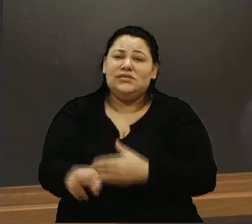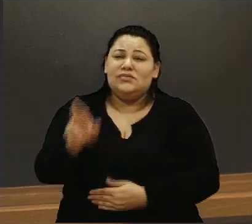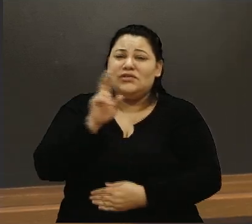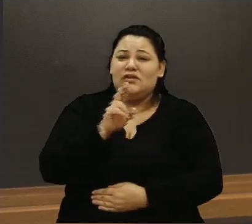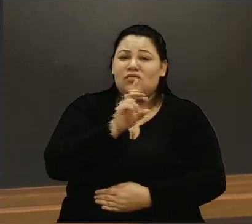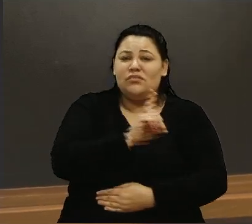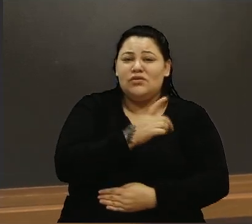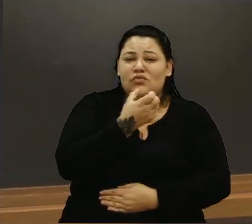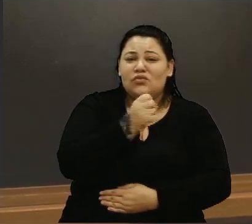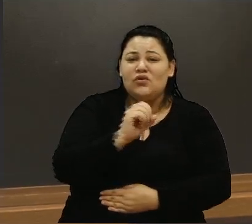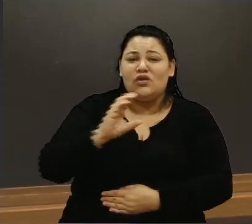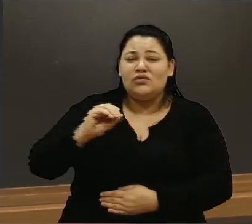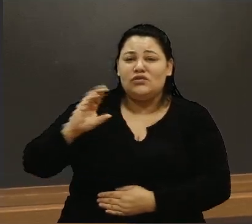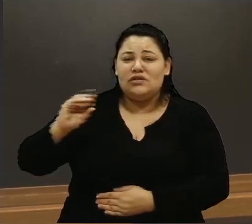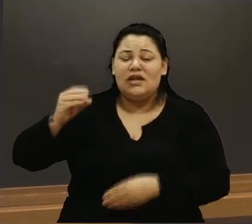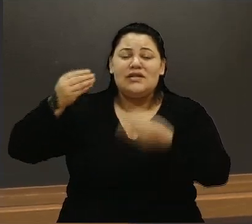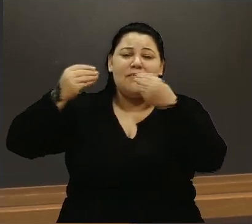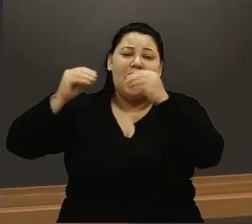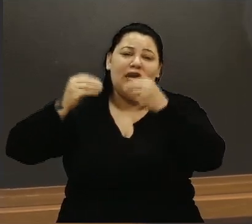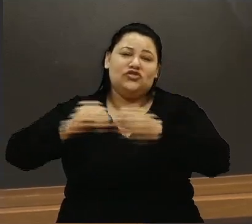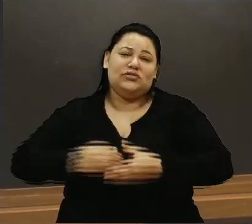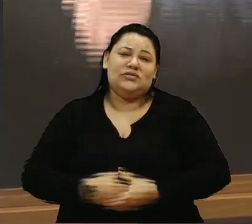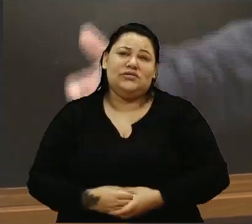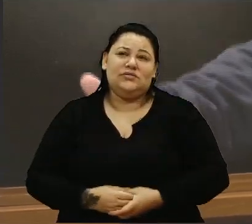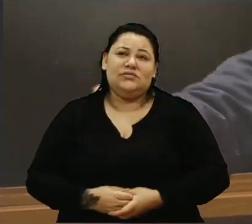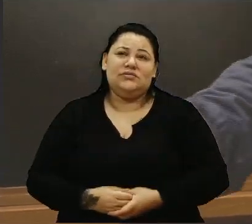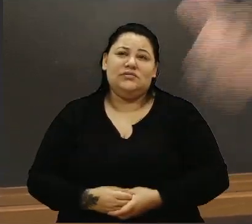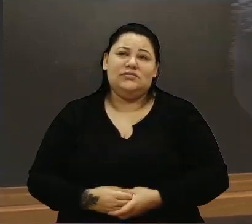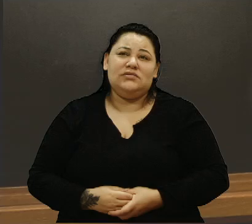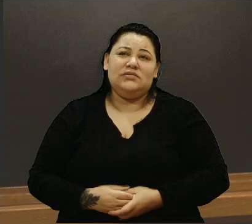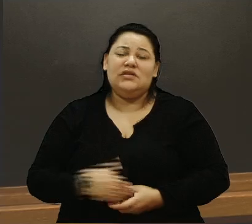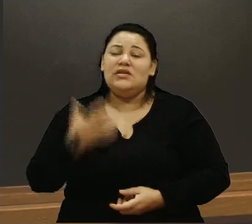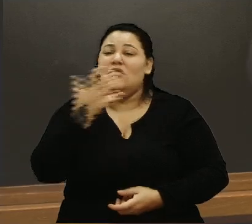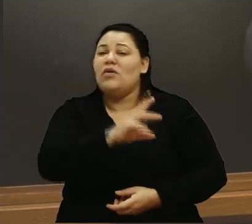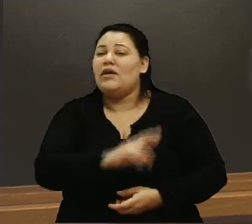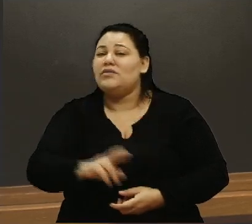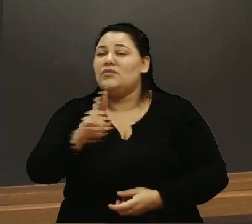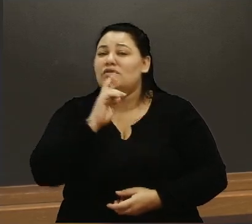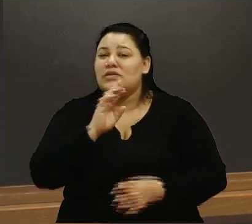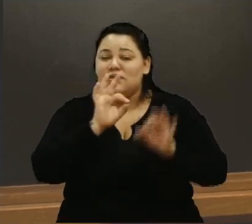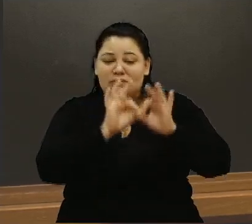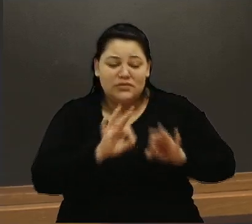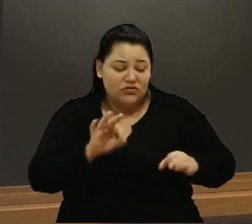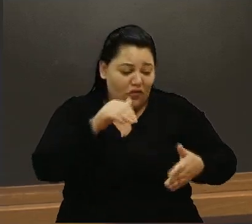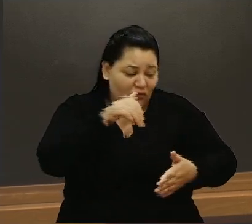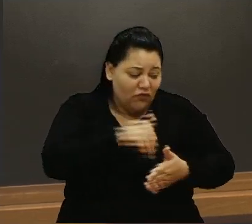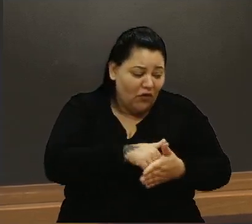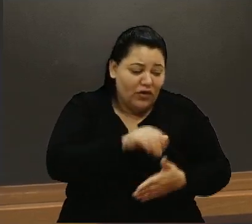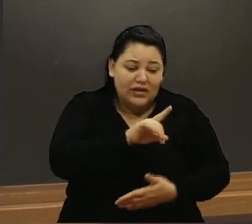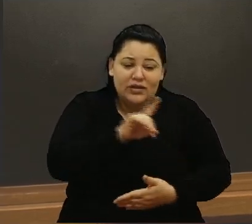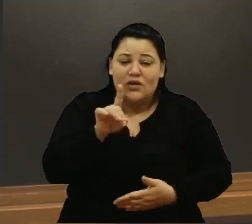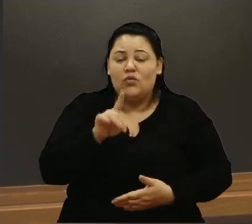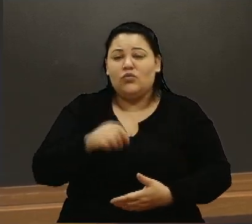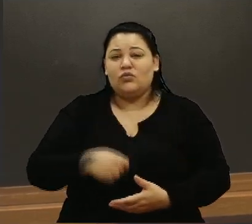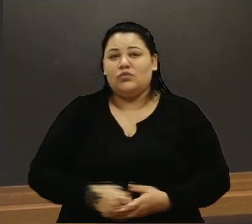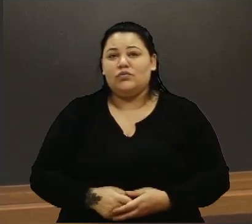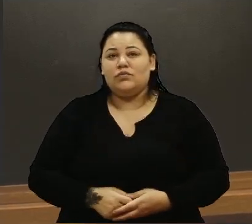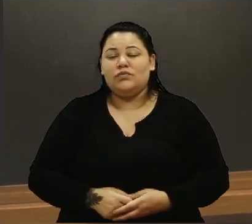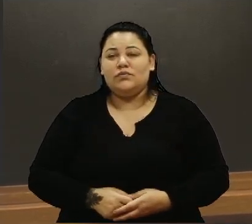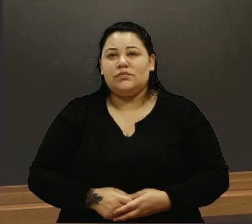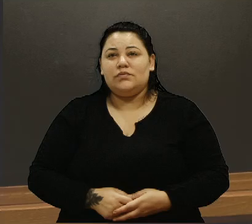1.800 páginas. Se não querem responder, simplesmente podem votar não quando da apresentação do